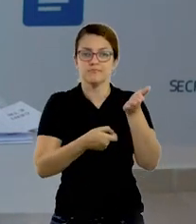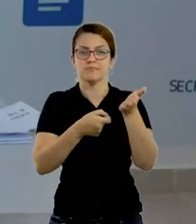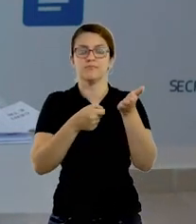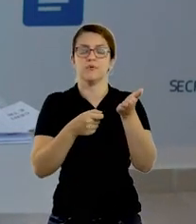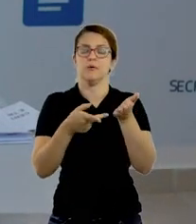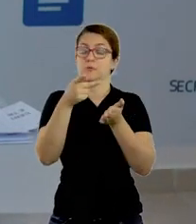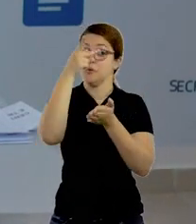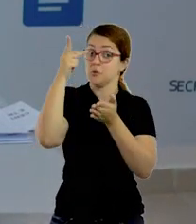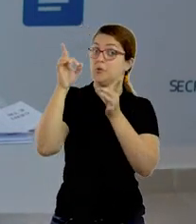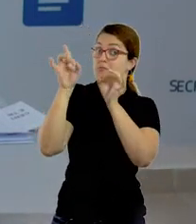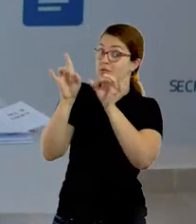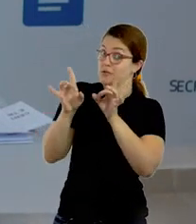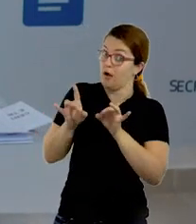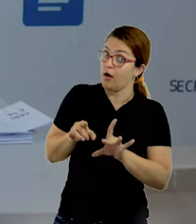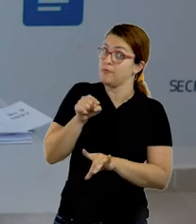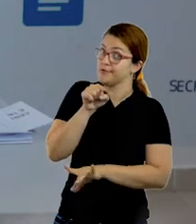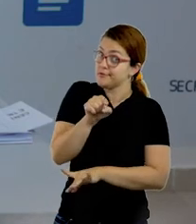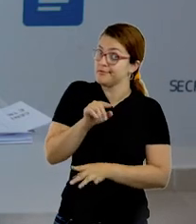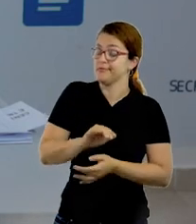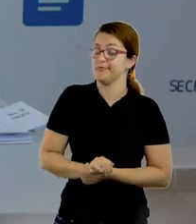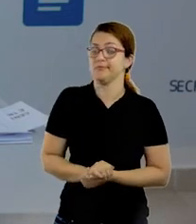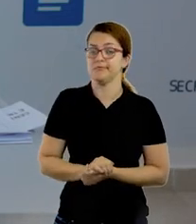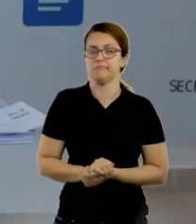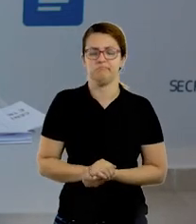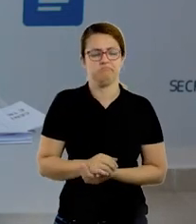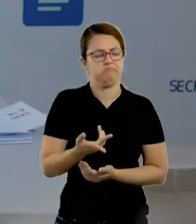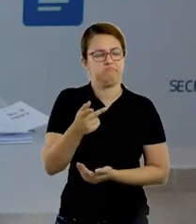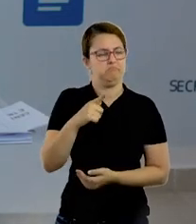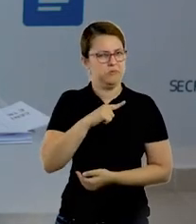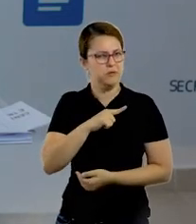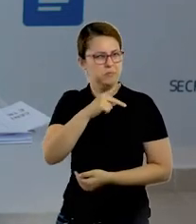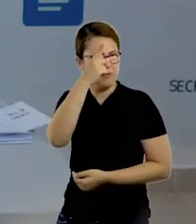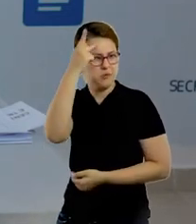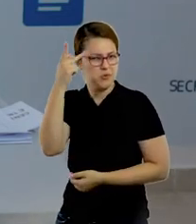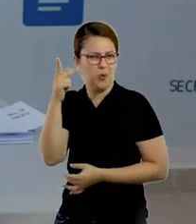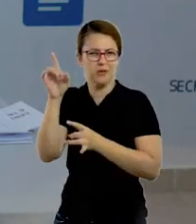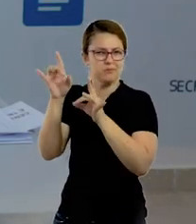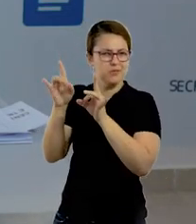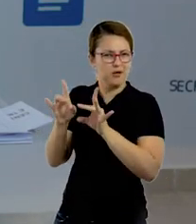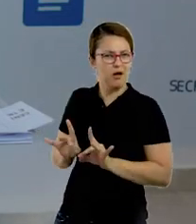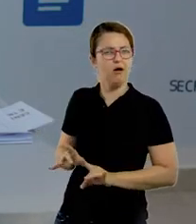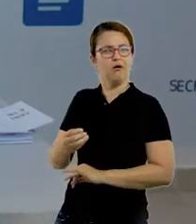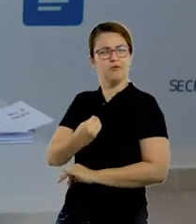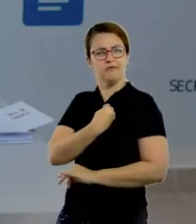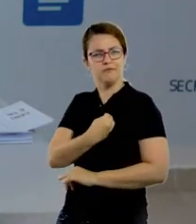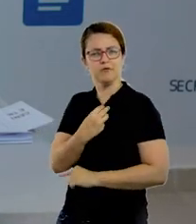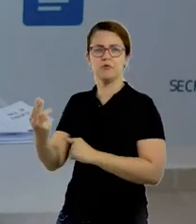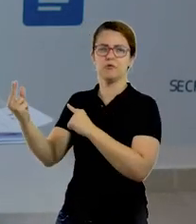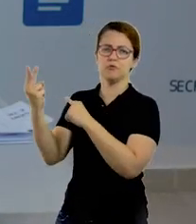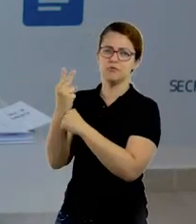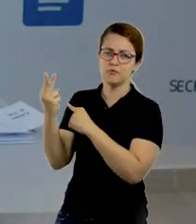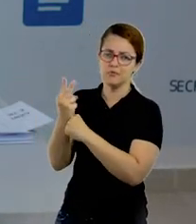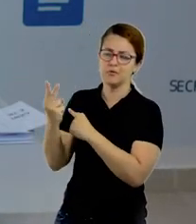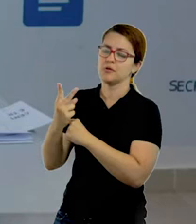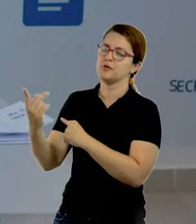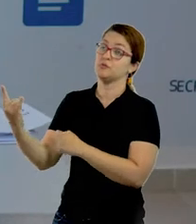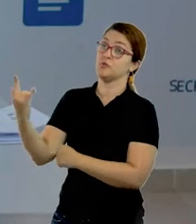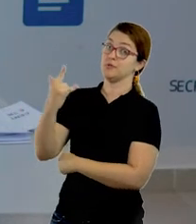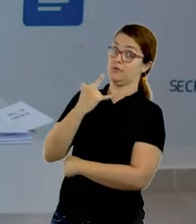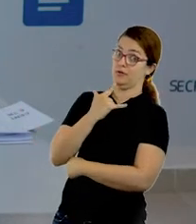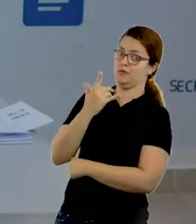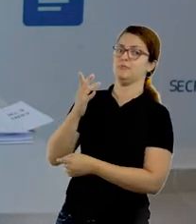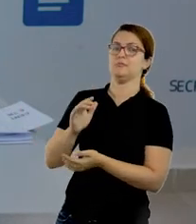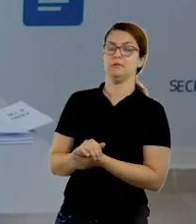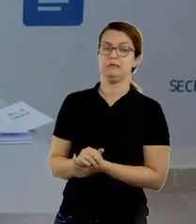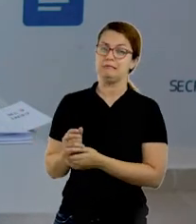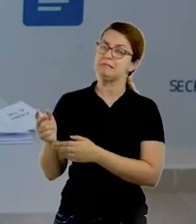muito especial para você. Nós temos pessoas que são especiais na nossa vida, que cuida da gente, que nos ama,